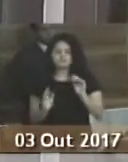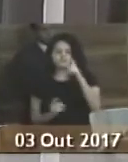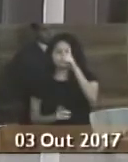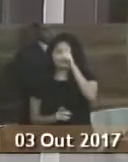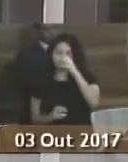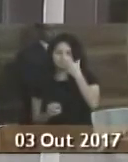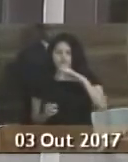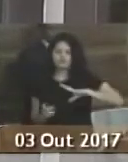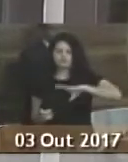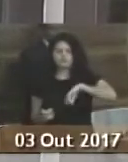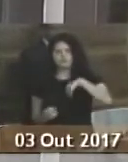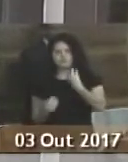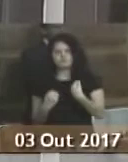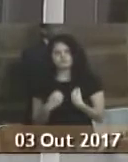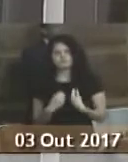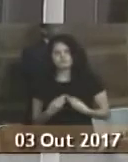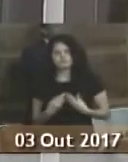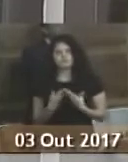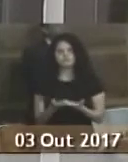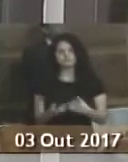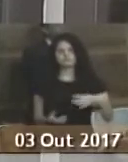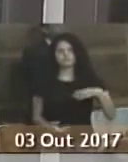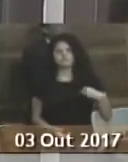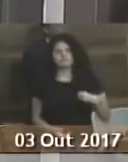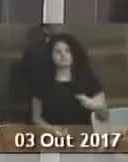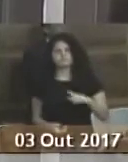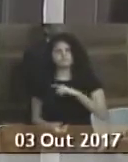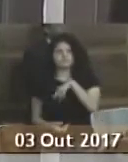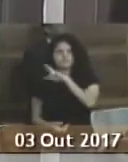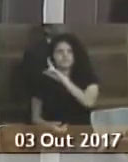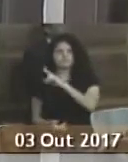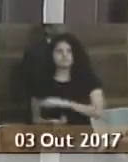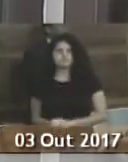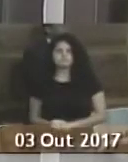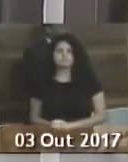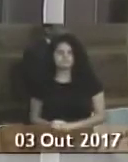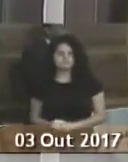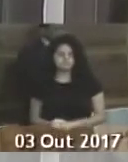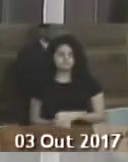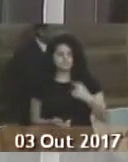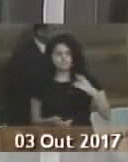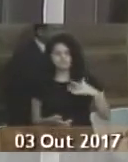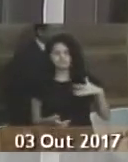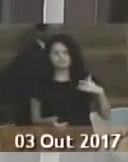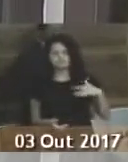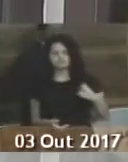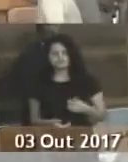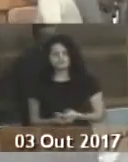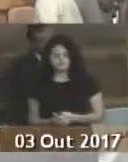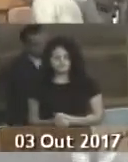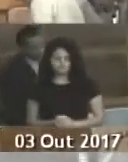seu próprio Filho, propício pelos nossos pecados. Amém.